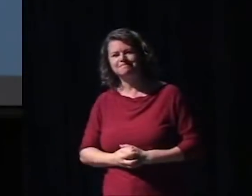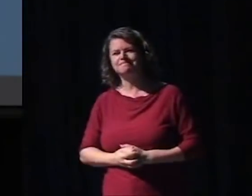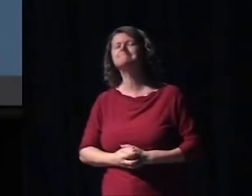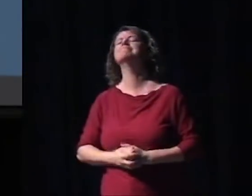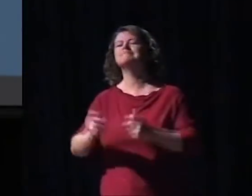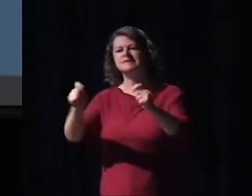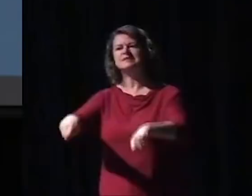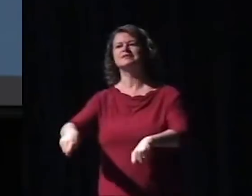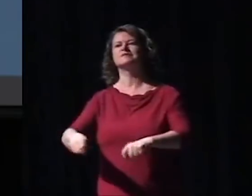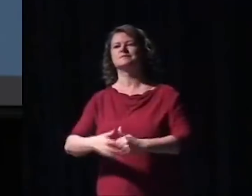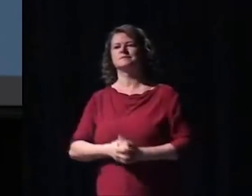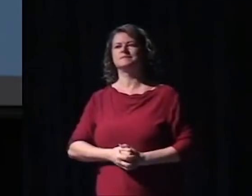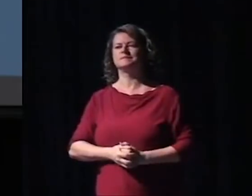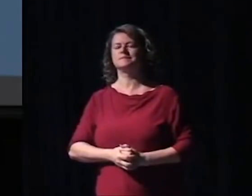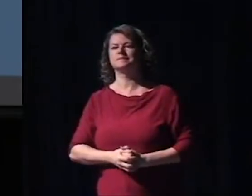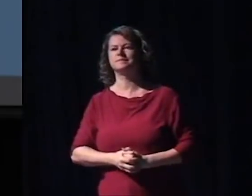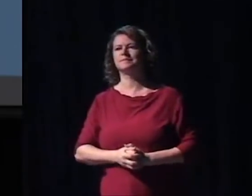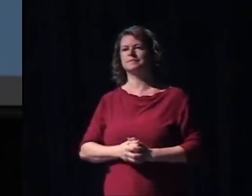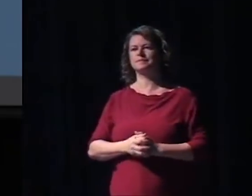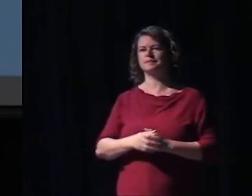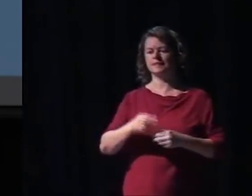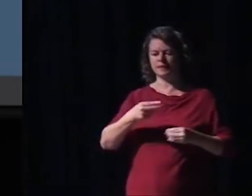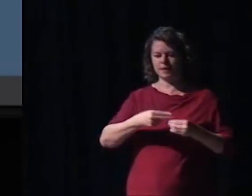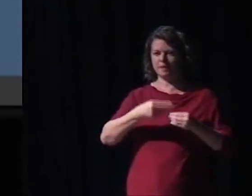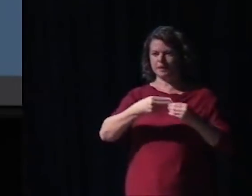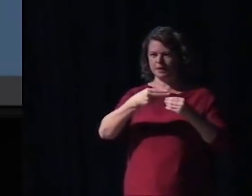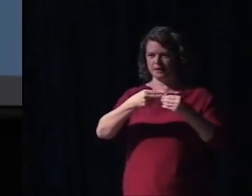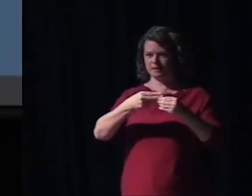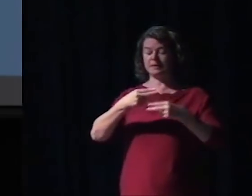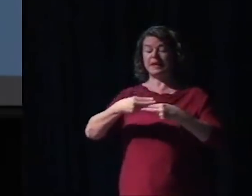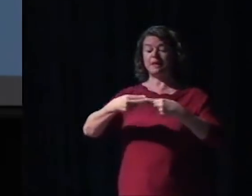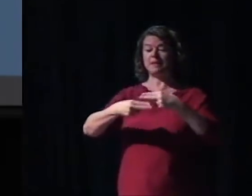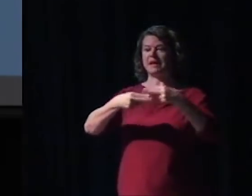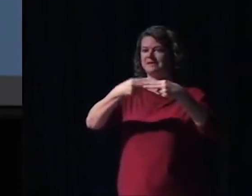Neemias 9, Esdras 9.